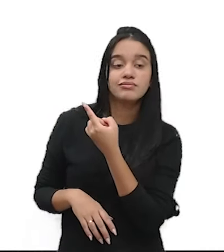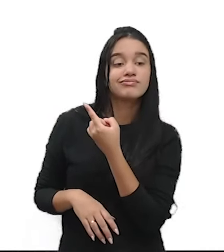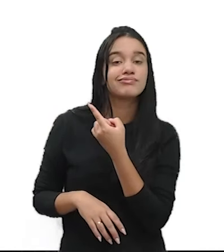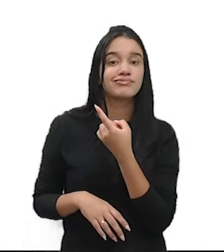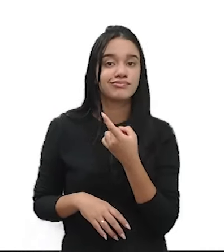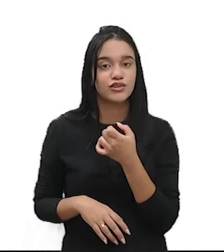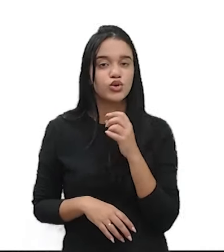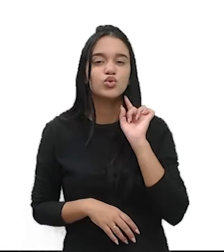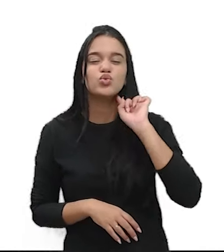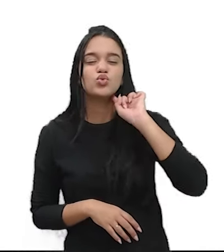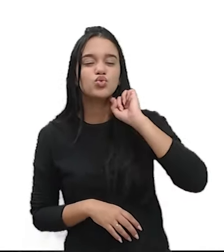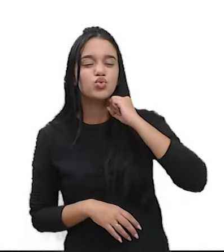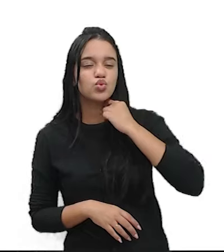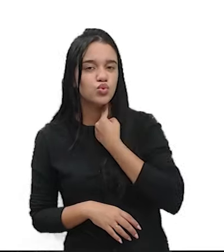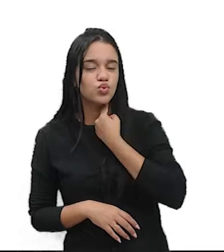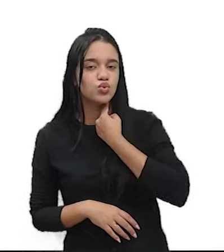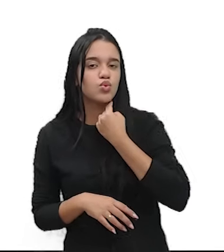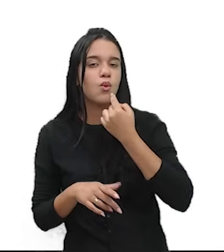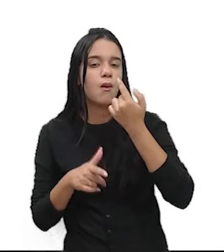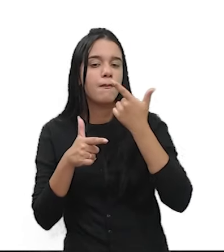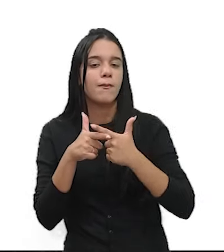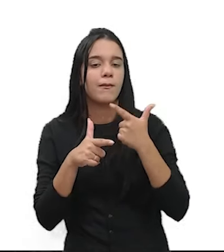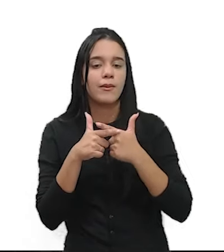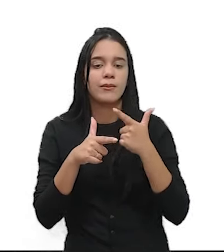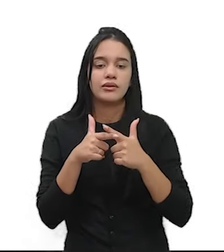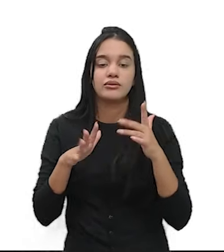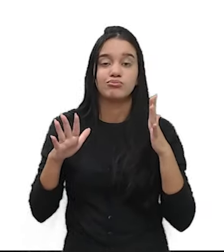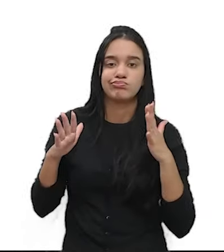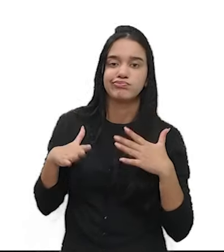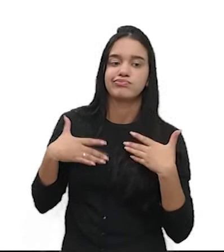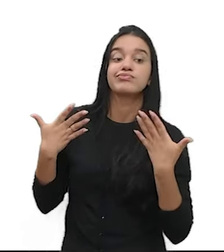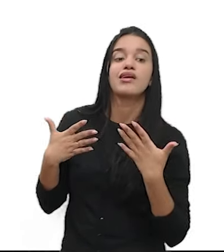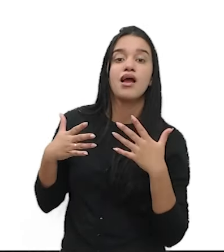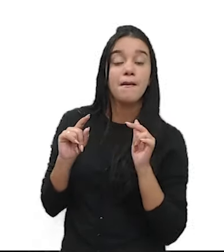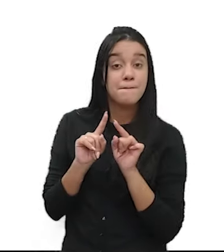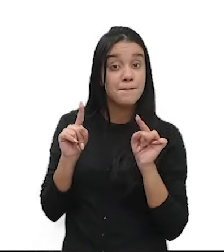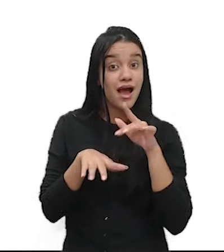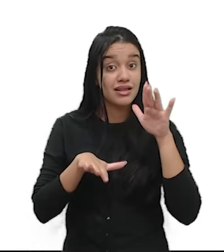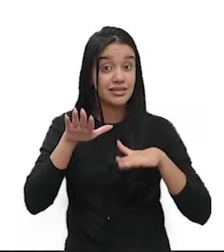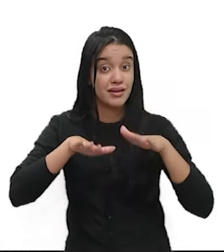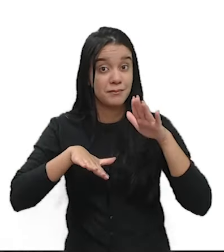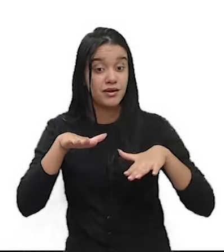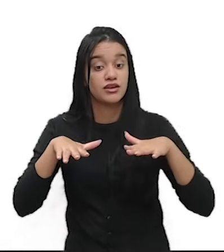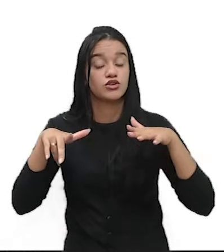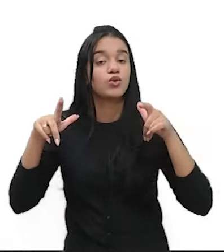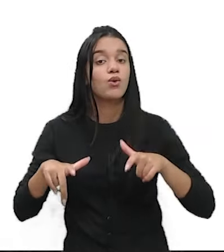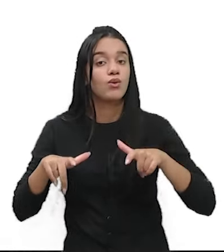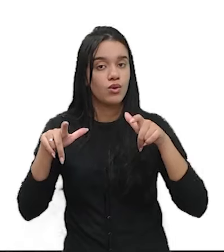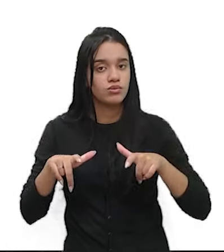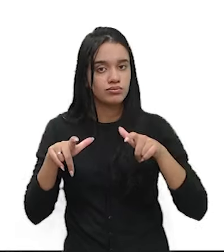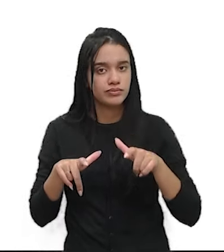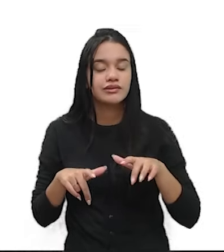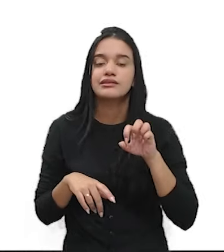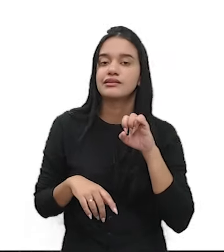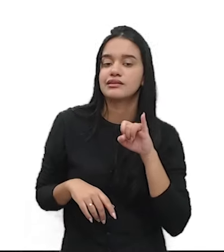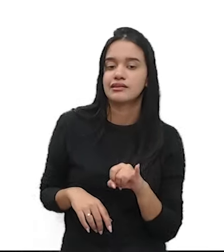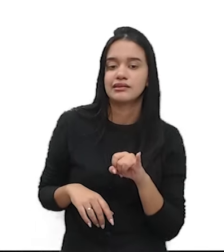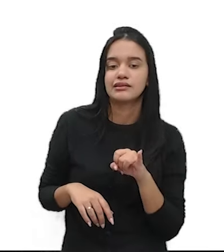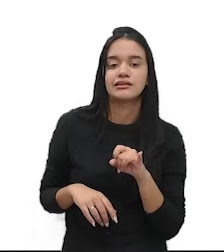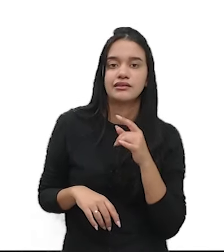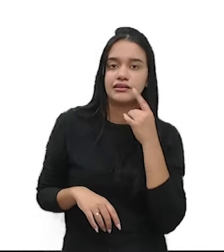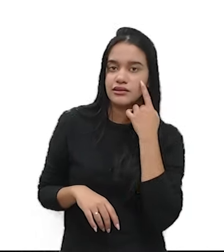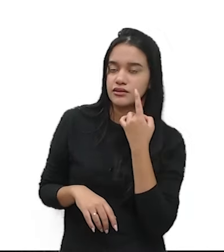cilindro está sujo aí você se espanta com essa imagem que eu coloquei mas dependendo do local tá que se acondiciona o